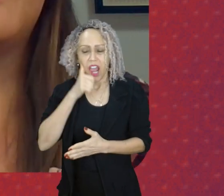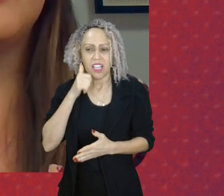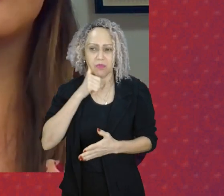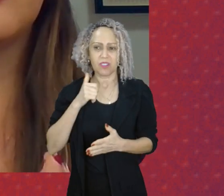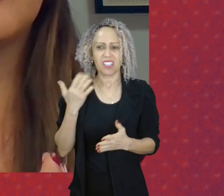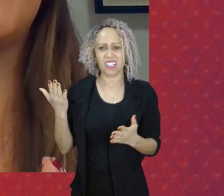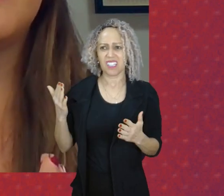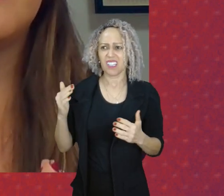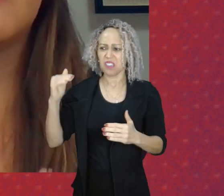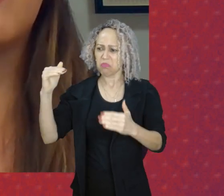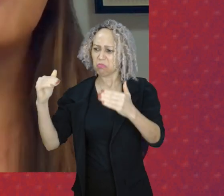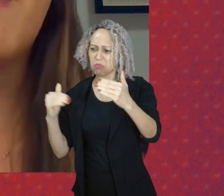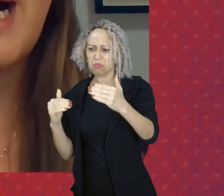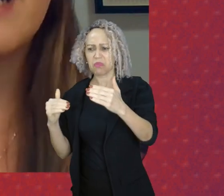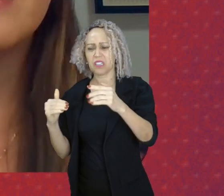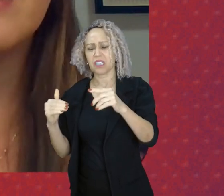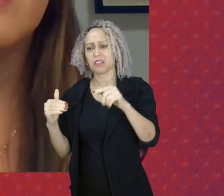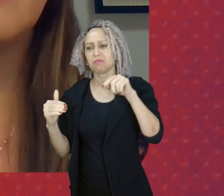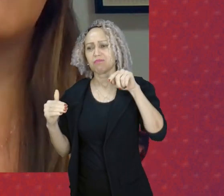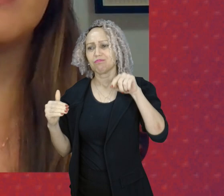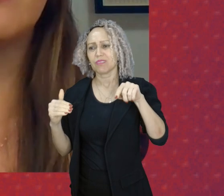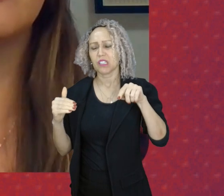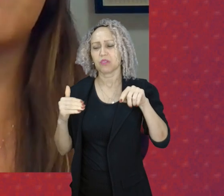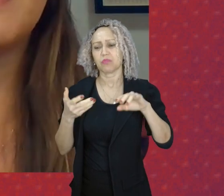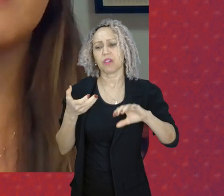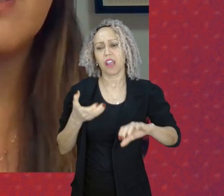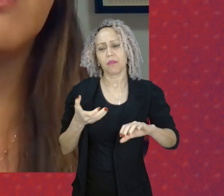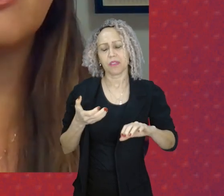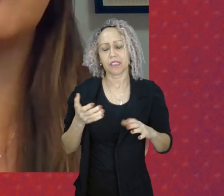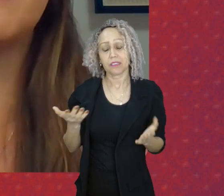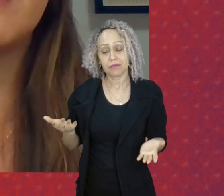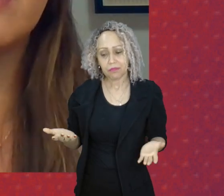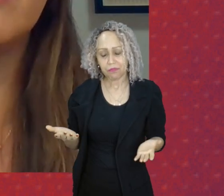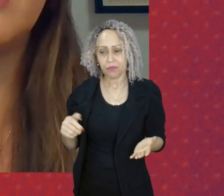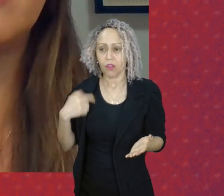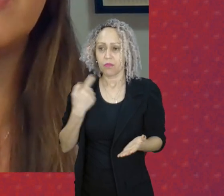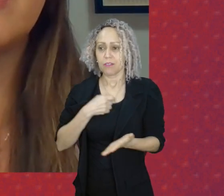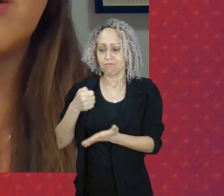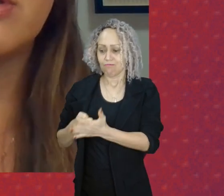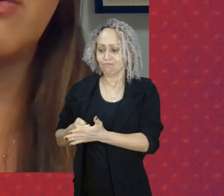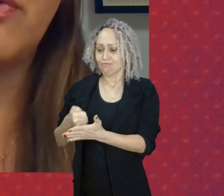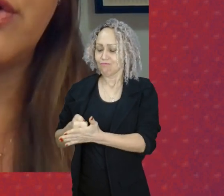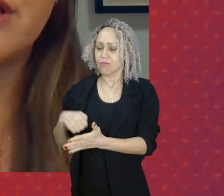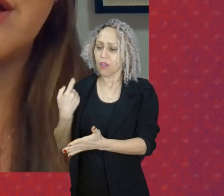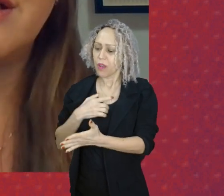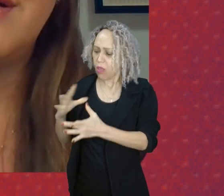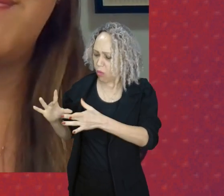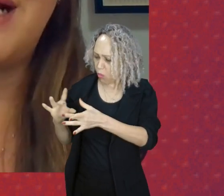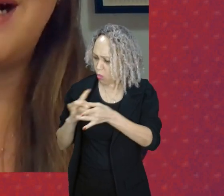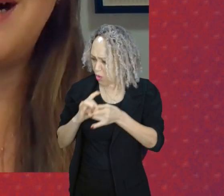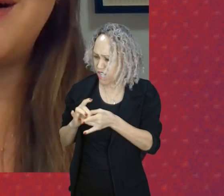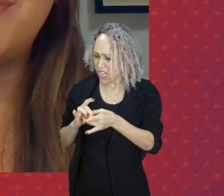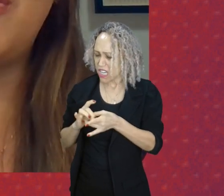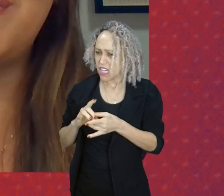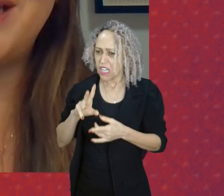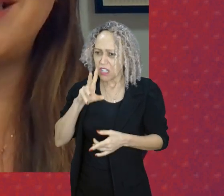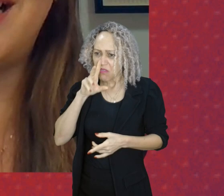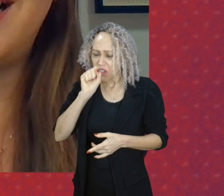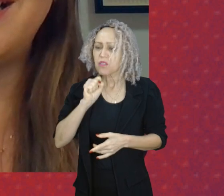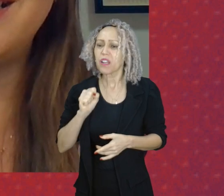parlamentos, e por isso que a gente precisa, como base, fazer a nossa pressão, a gente precisa se unir e usar a nossa força